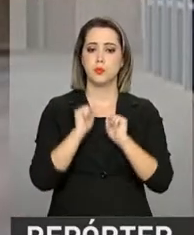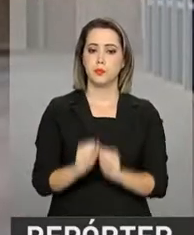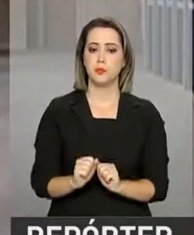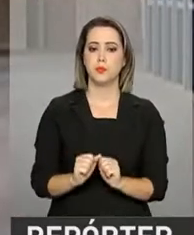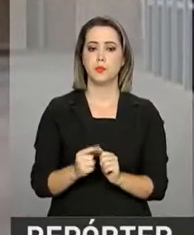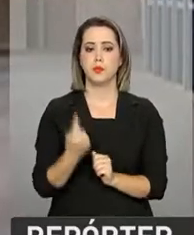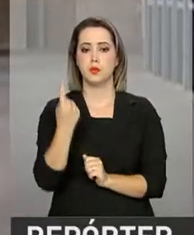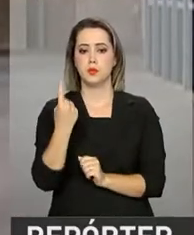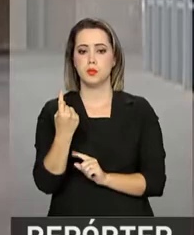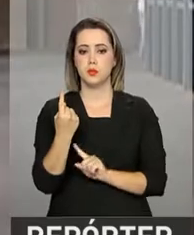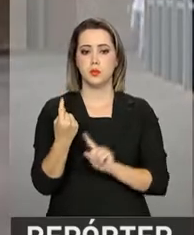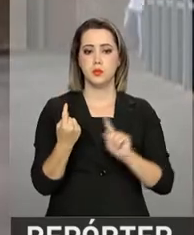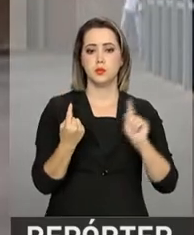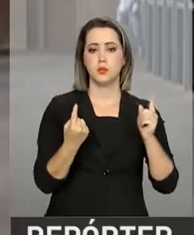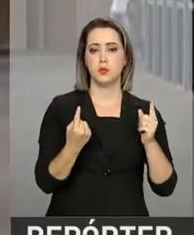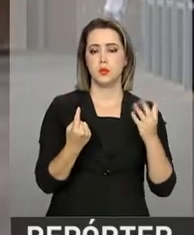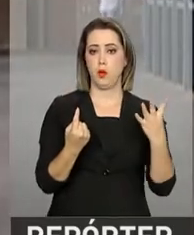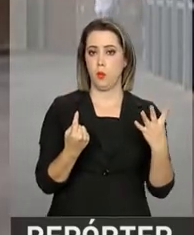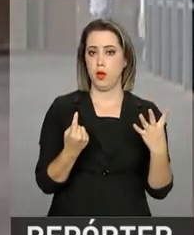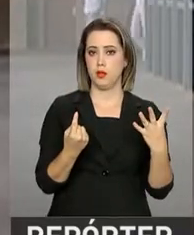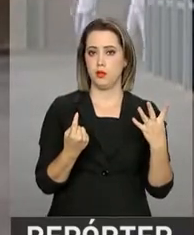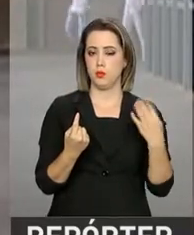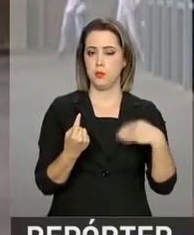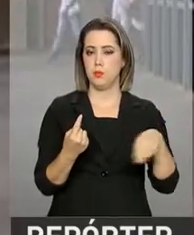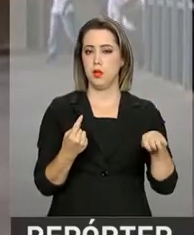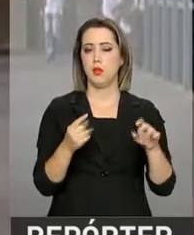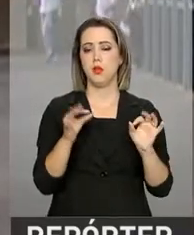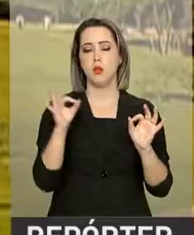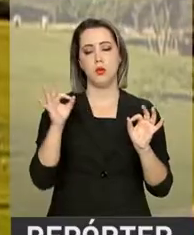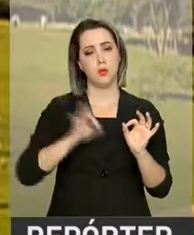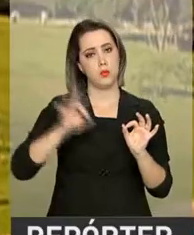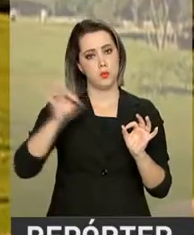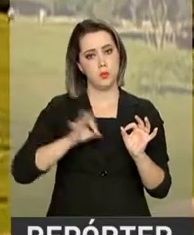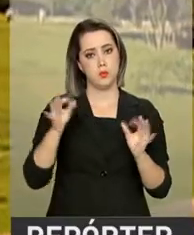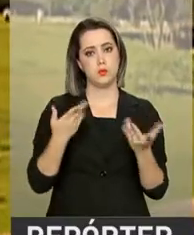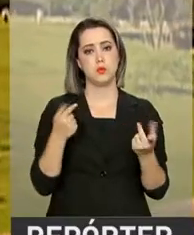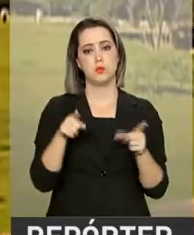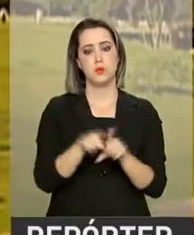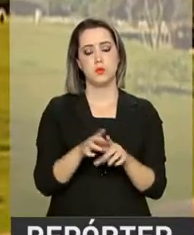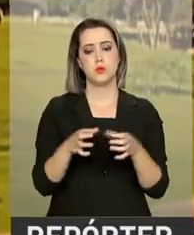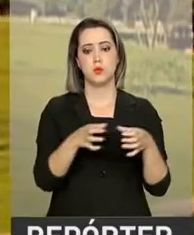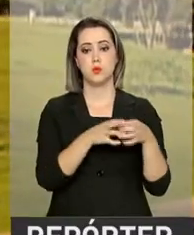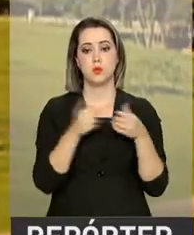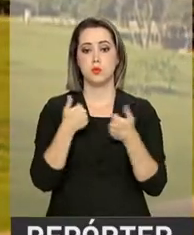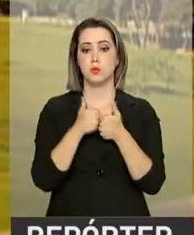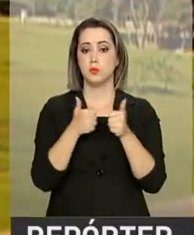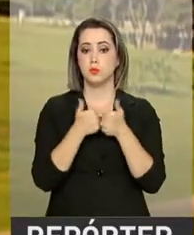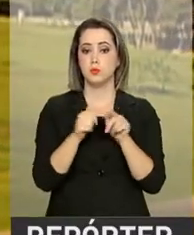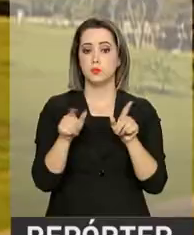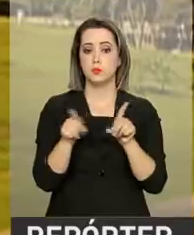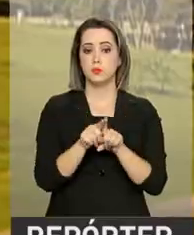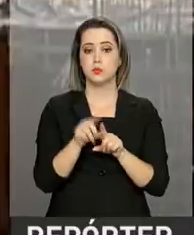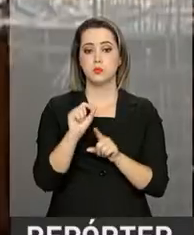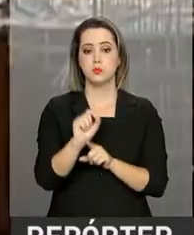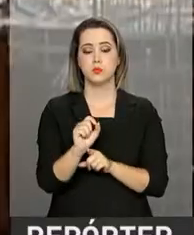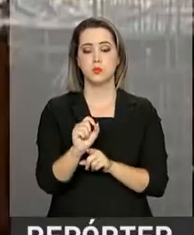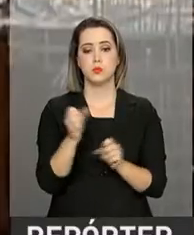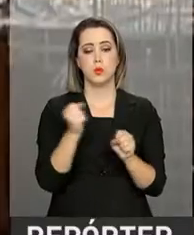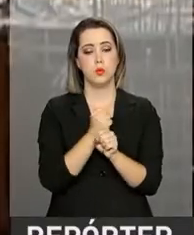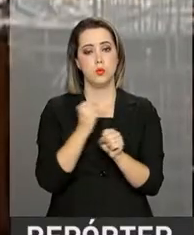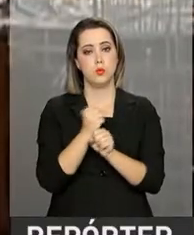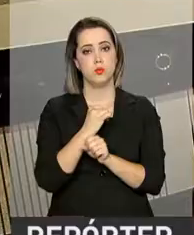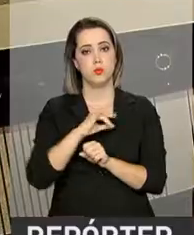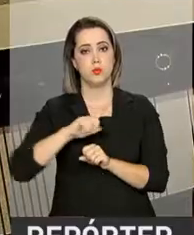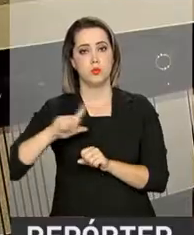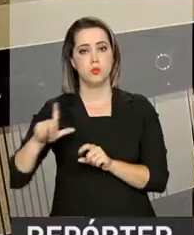entre 1 e 4 e meio por cento sobre o faturamento entre eles transportes de passageiros construção